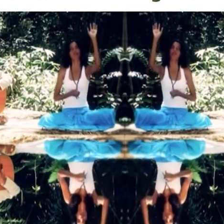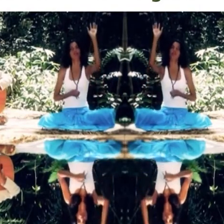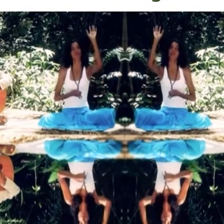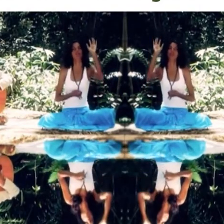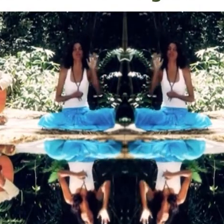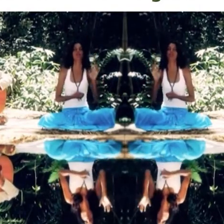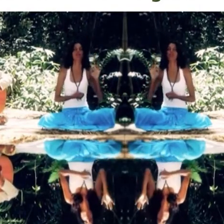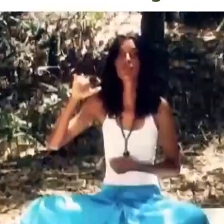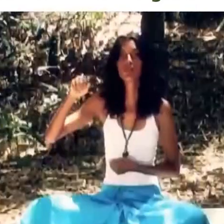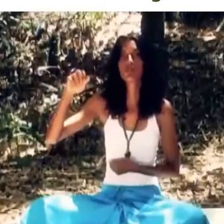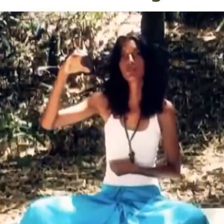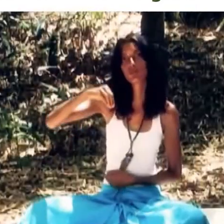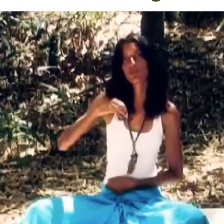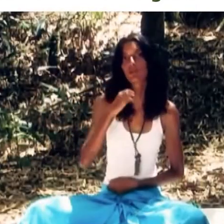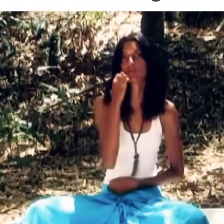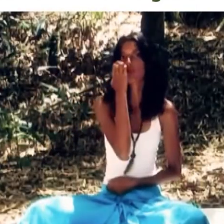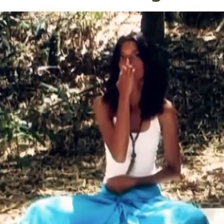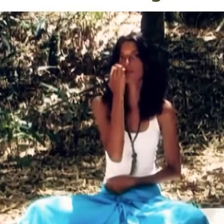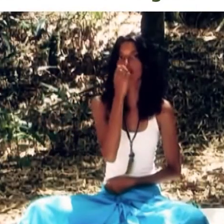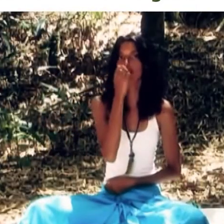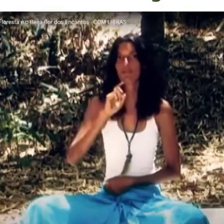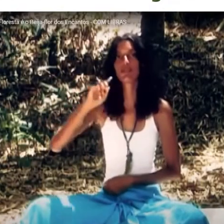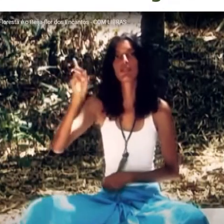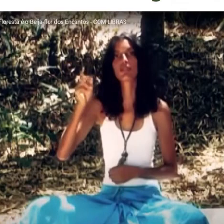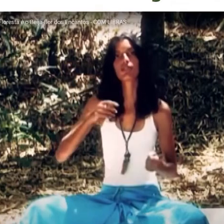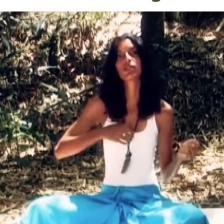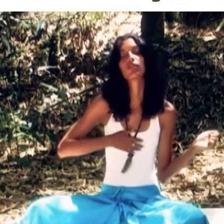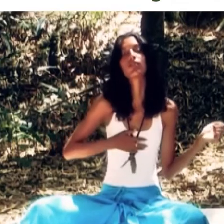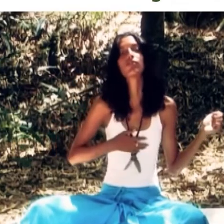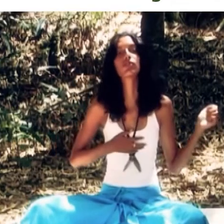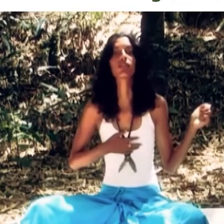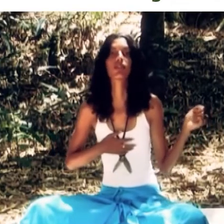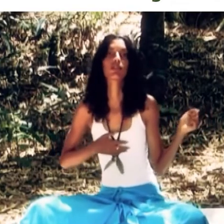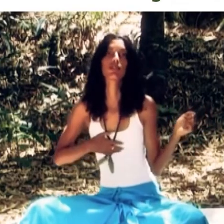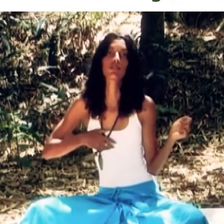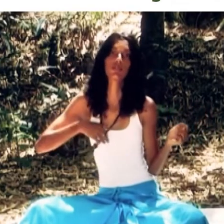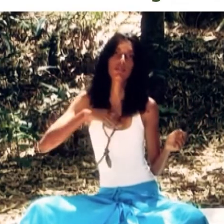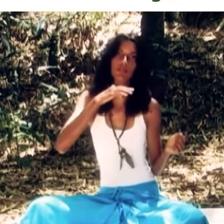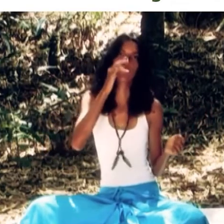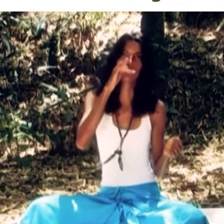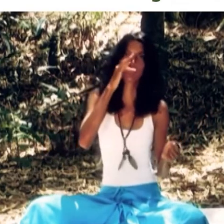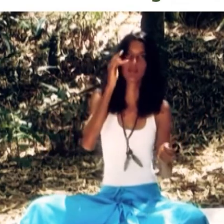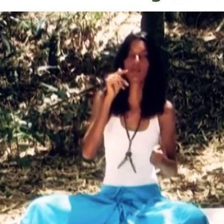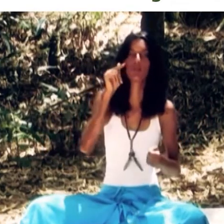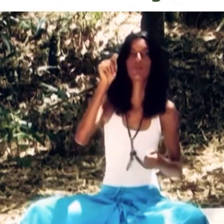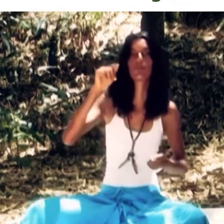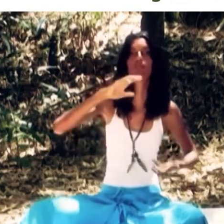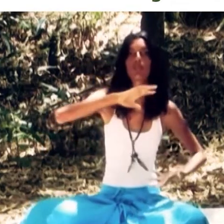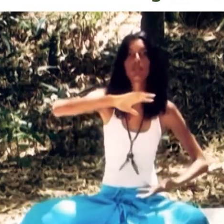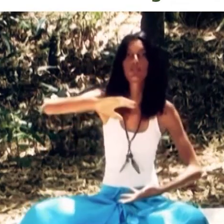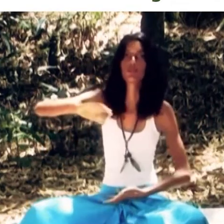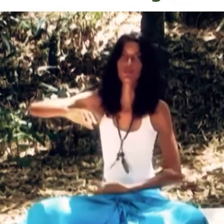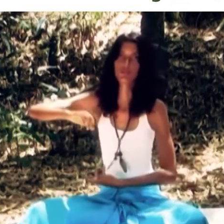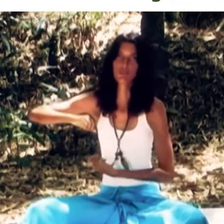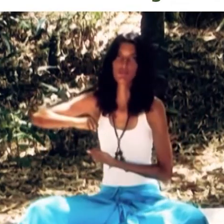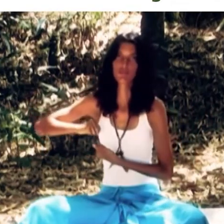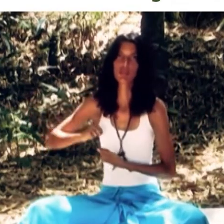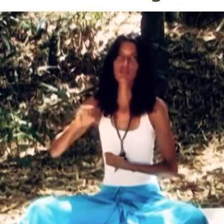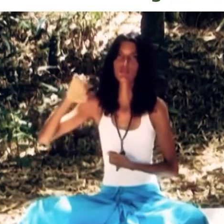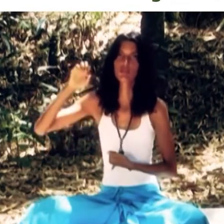só. Quando o sol toca, vai dançando o girassol. Você e